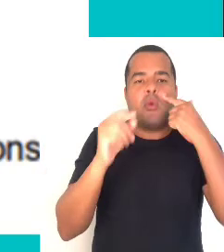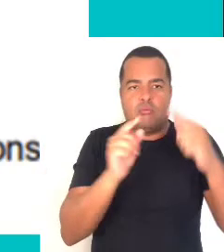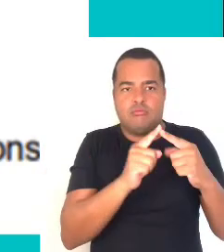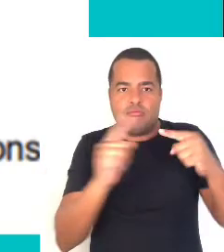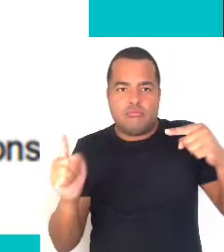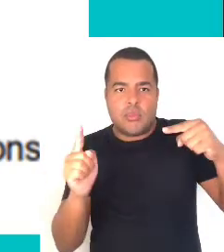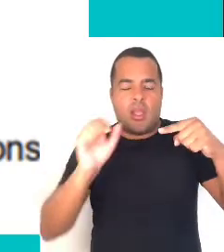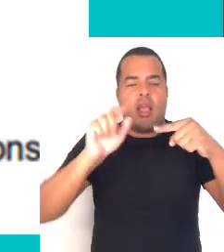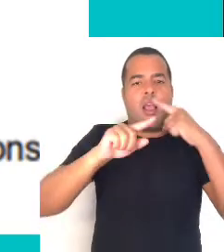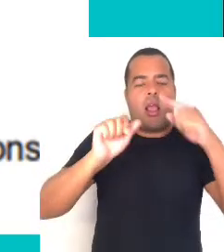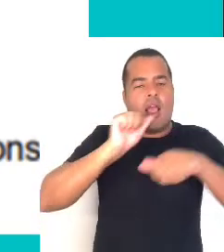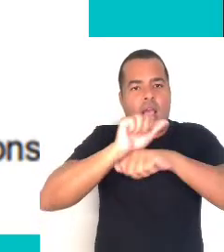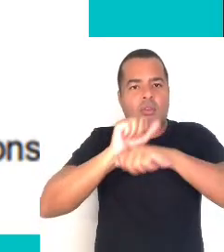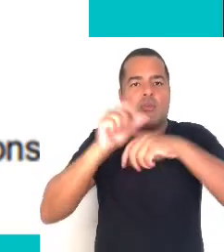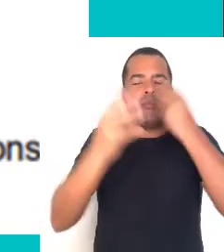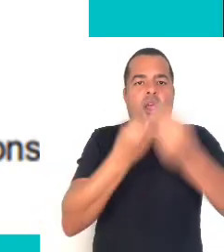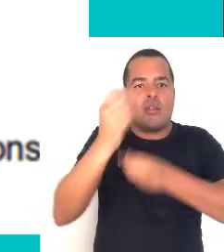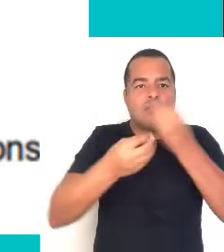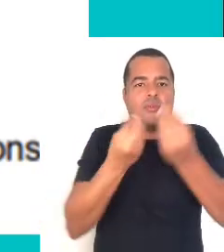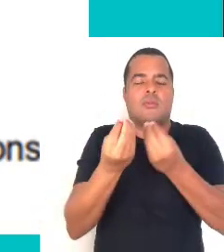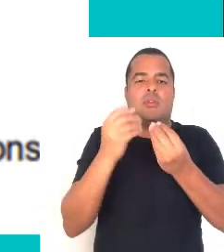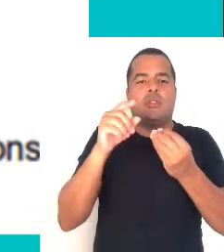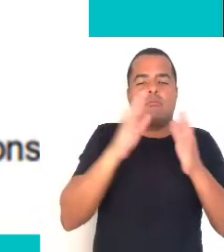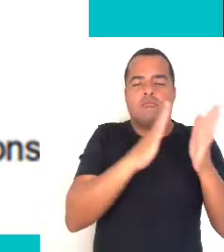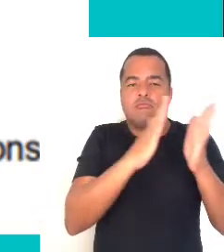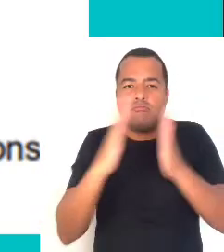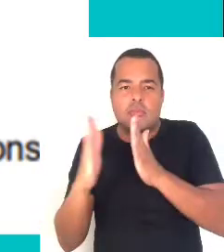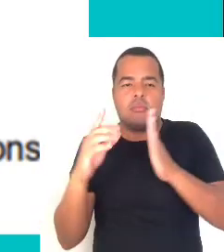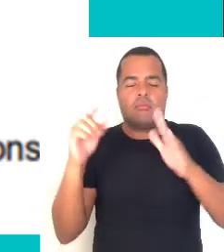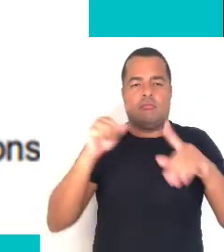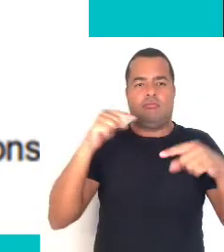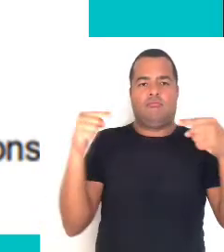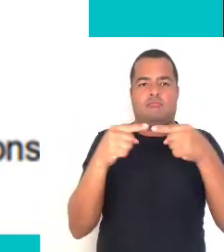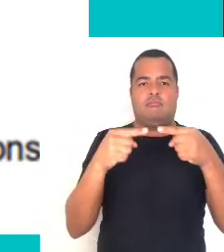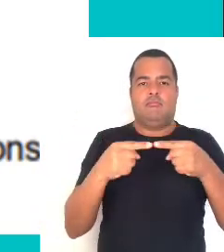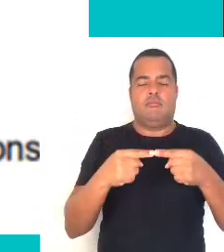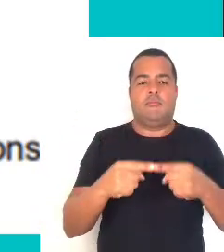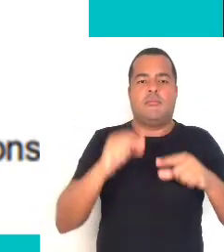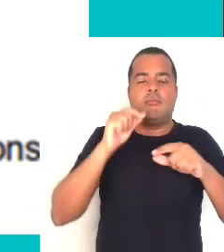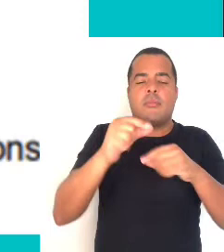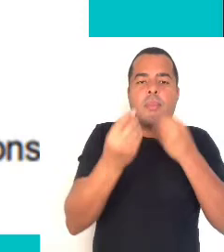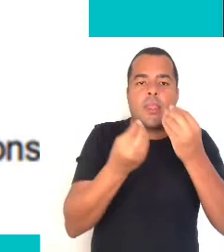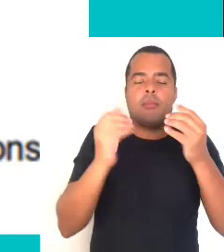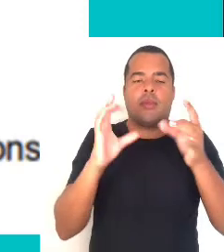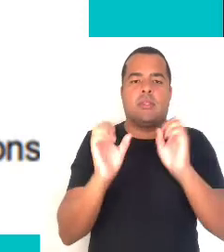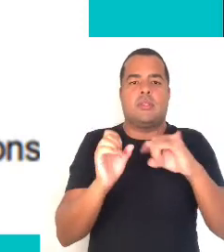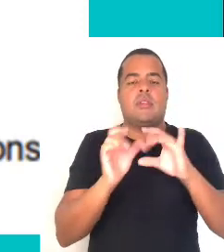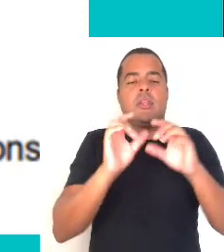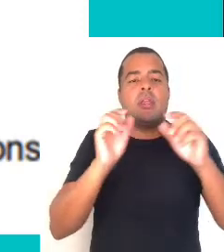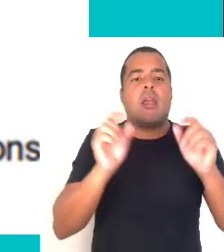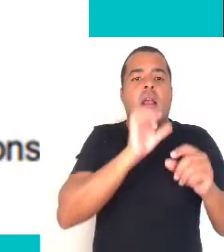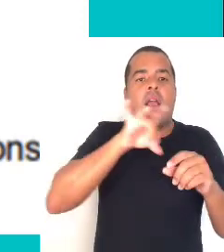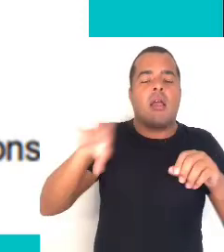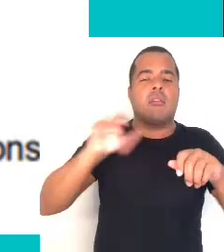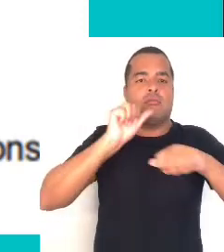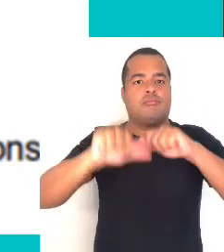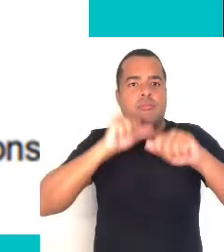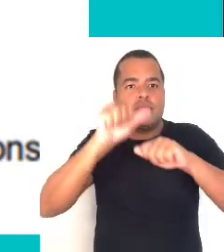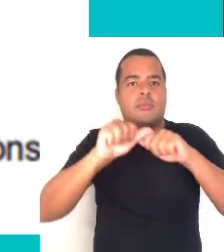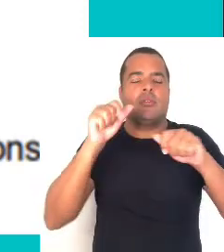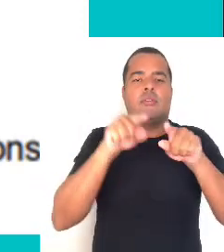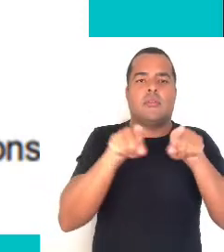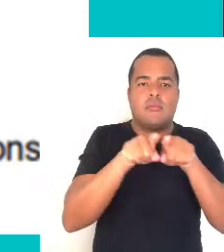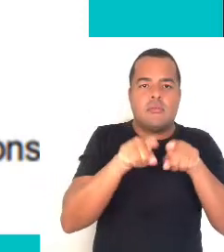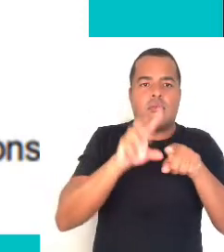tenho a ruptura dessa ligação entre átomos, e aí podemos dizer que eles teriam eletronegatividades iguais, e aí nesse caso essa ruptura, cada